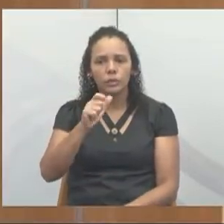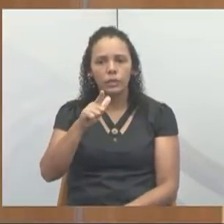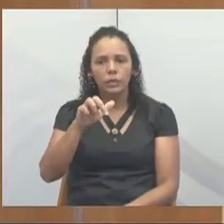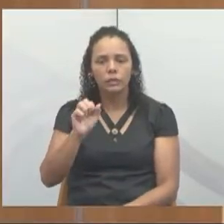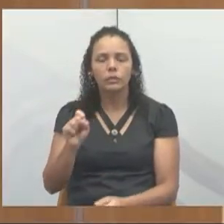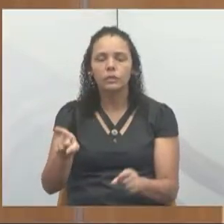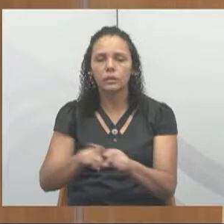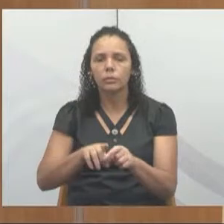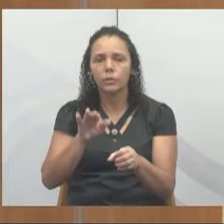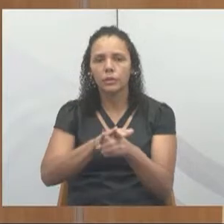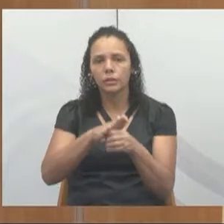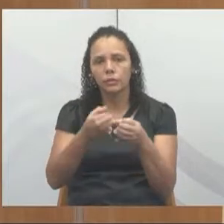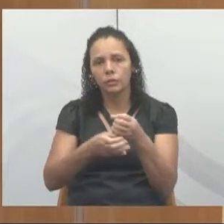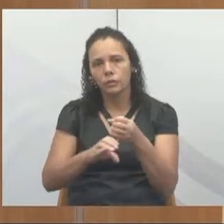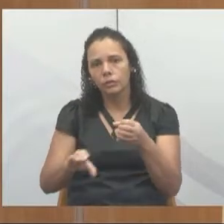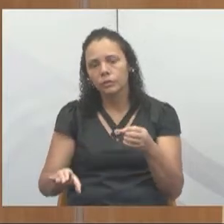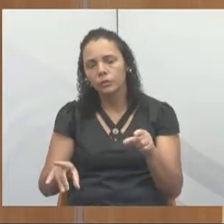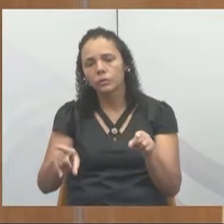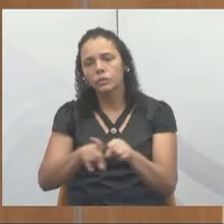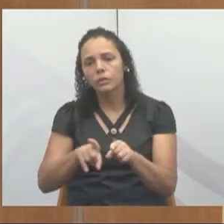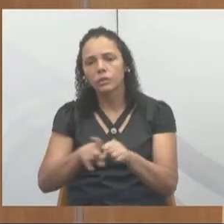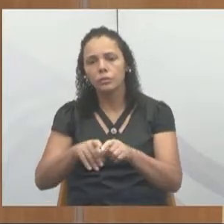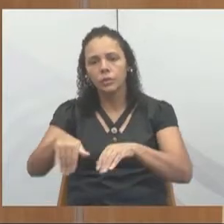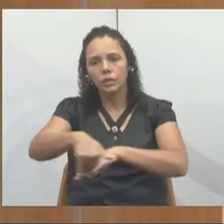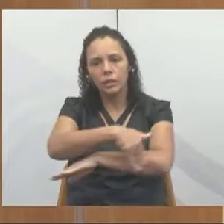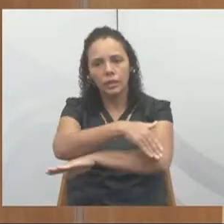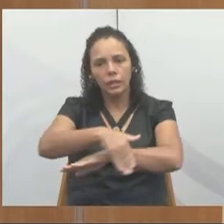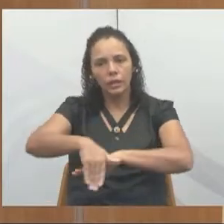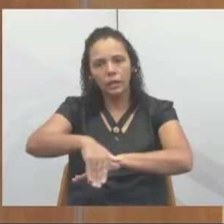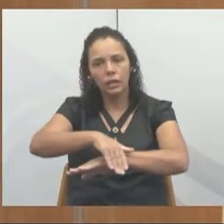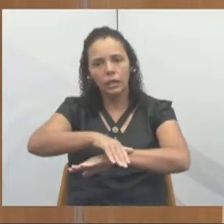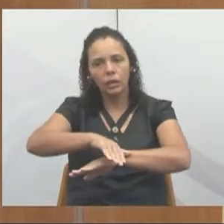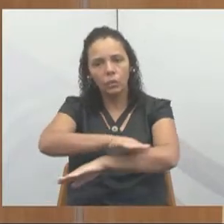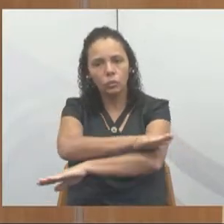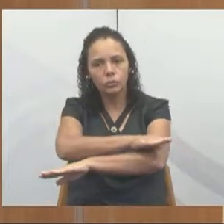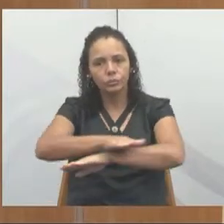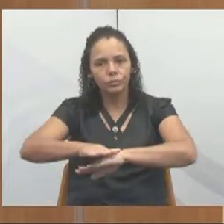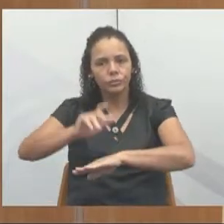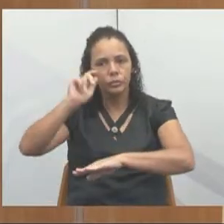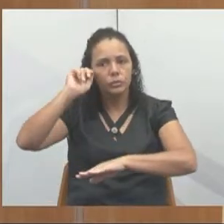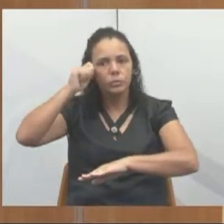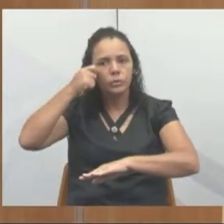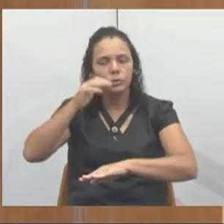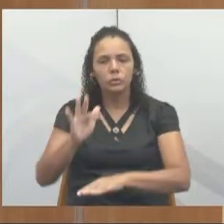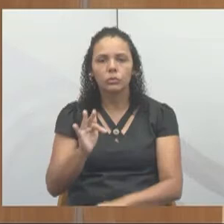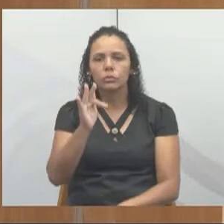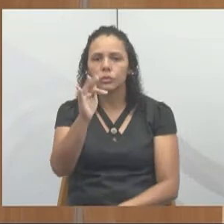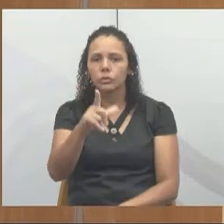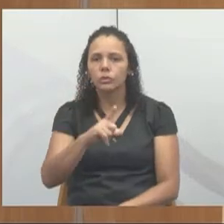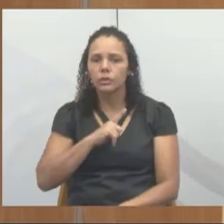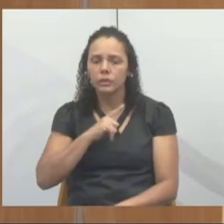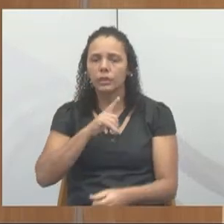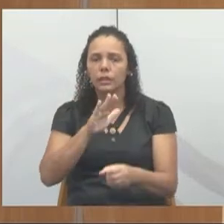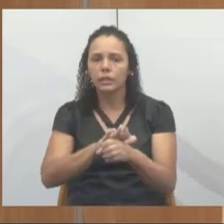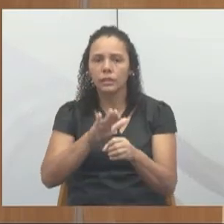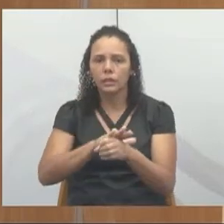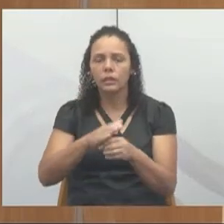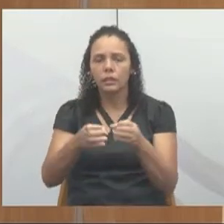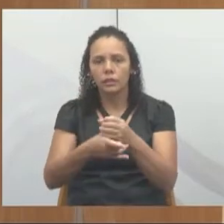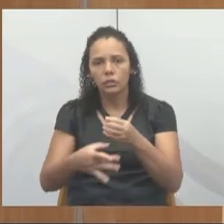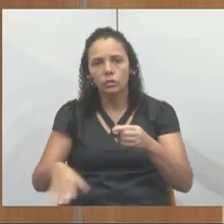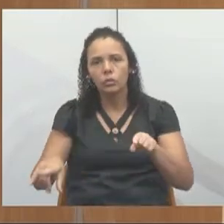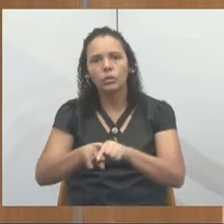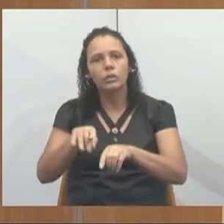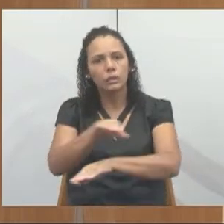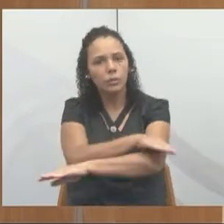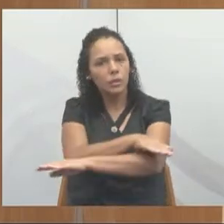do projeto executivo para a pavimentação da Estrada Galdino. Então, se a gente, num futuro próximo, vai ter esgoto, já tem água, vai ter asfalto também no